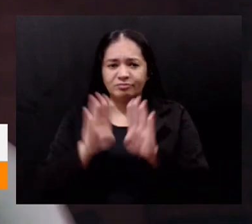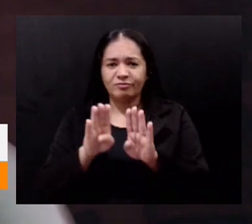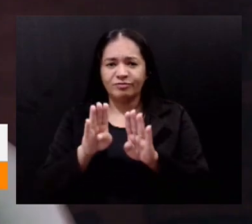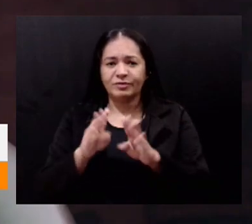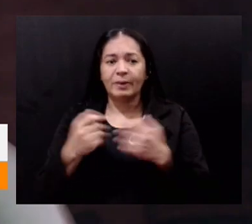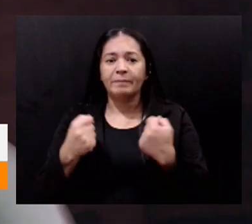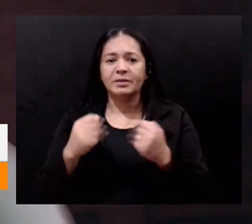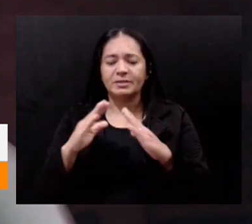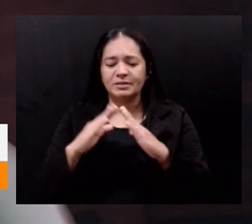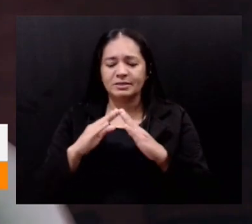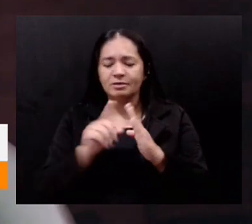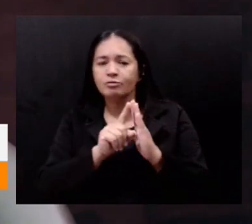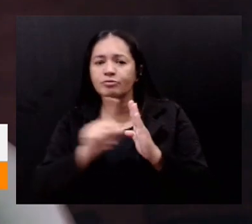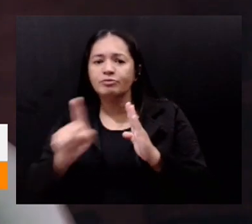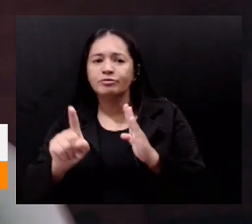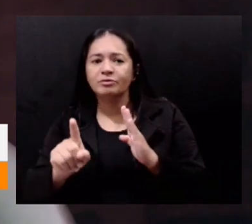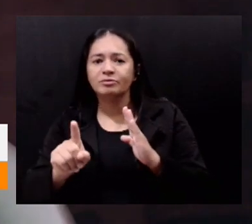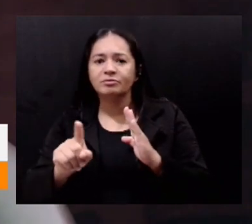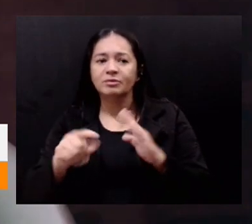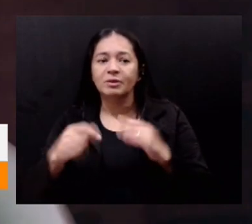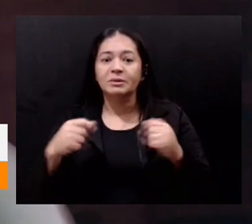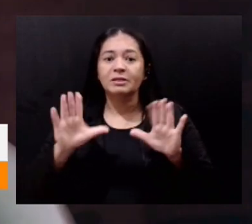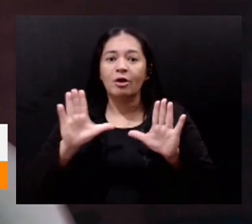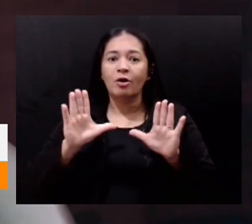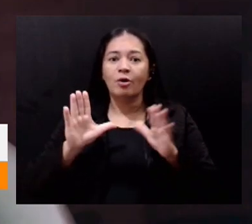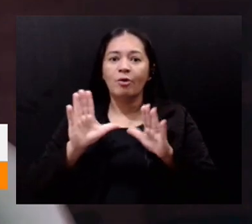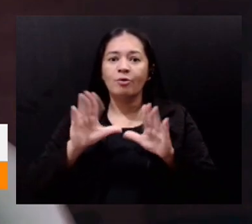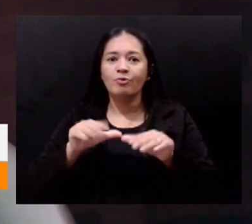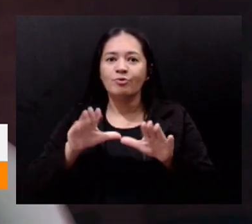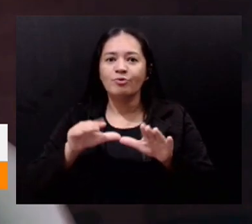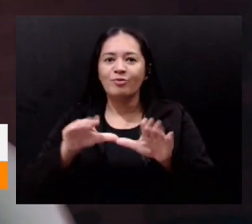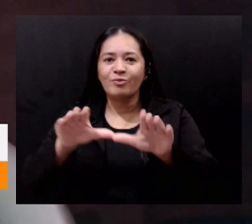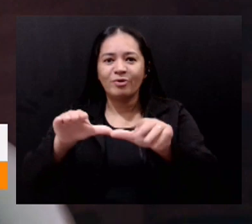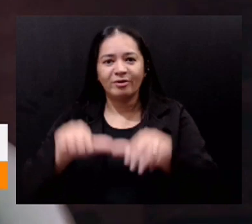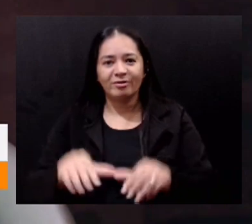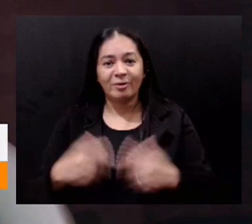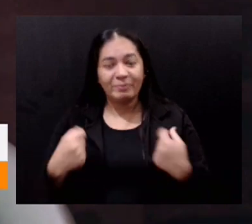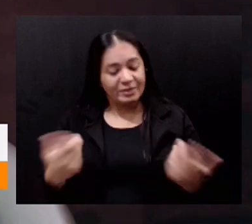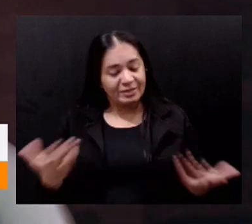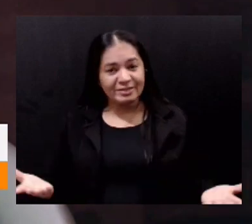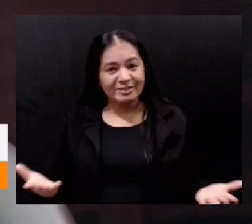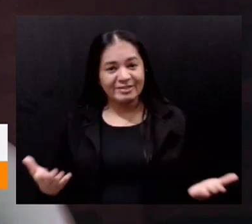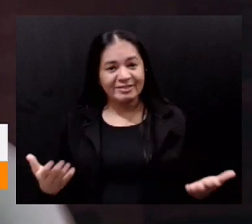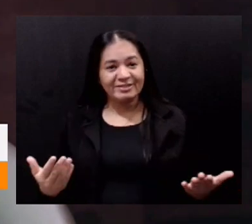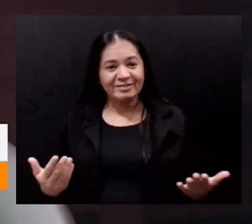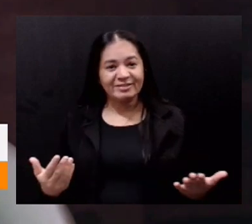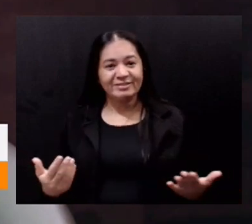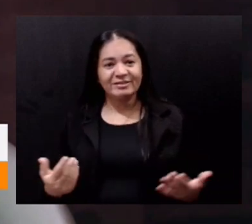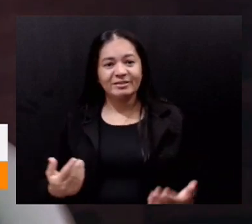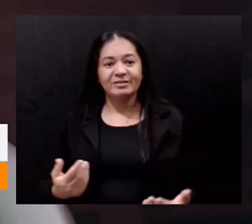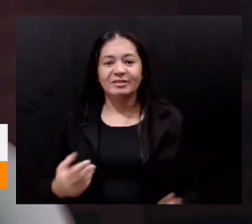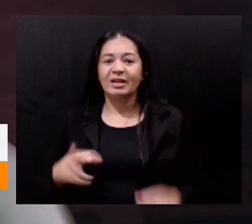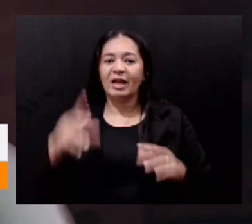Bater asas. É literalmente, a gente tem que bater as asas, a gente tem que voar, a gente tem que é difícil? É.